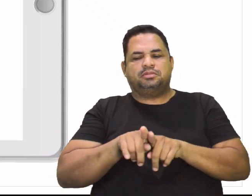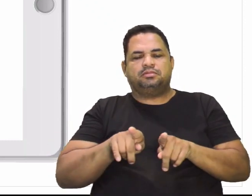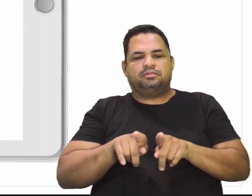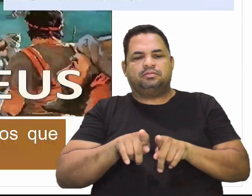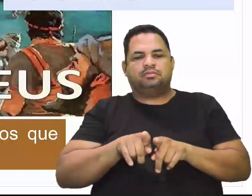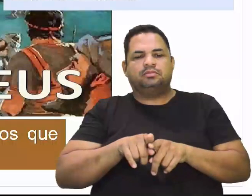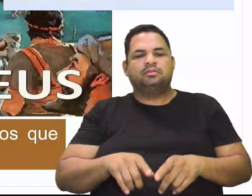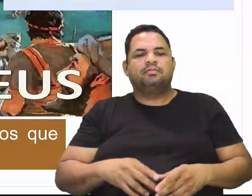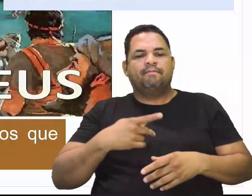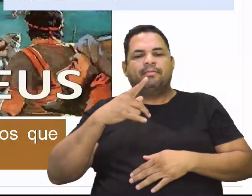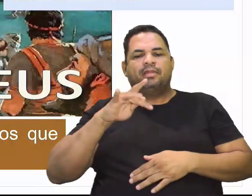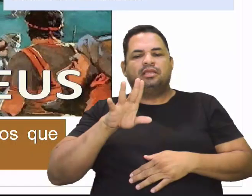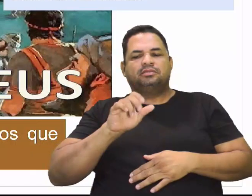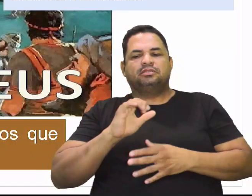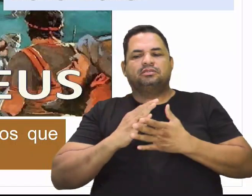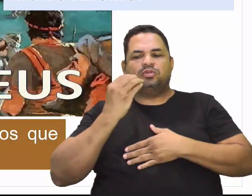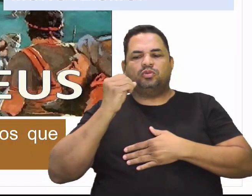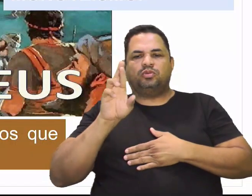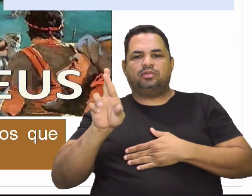Aí, ó,